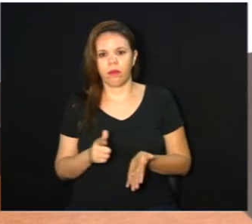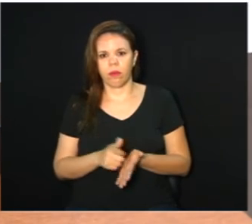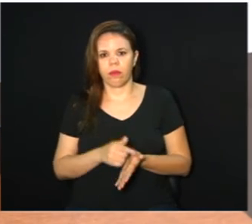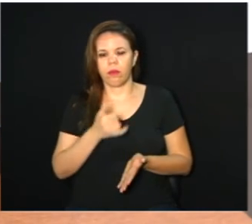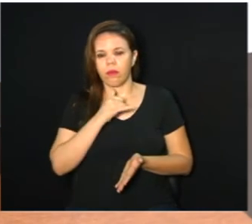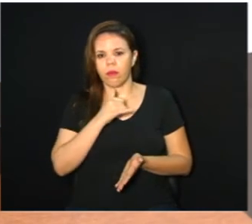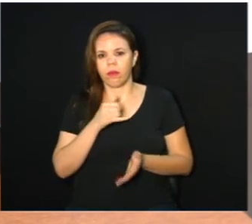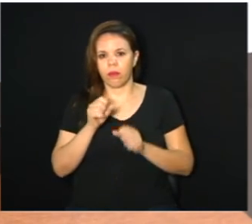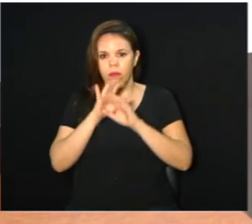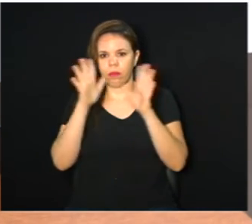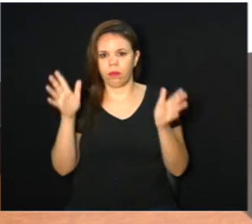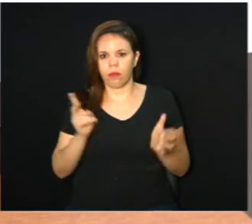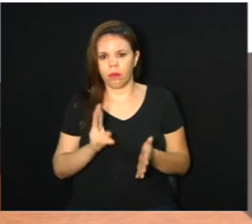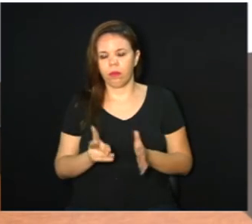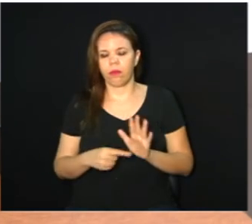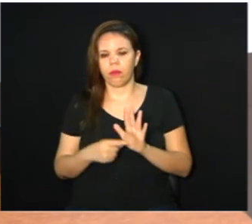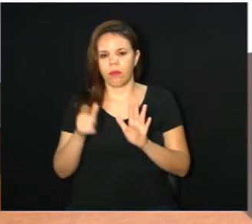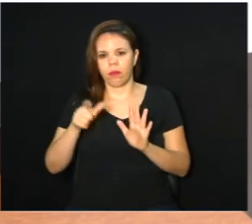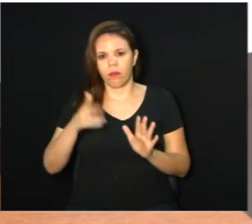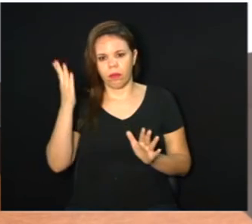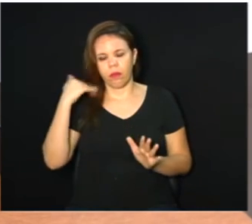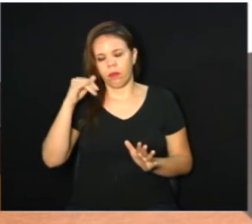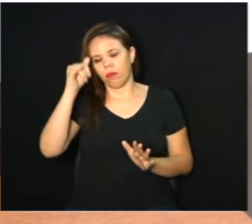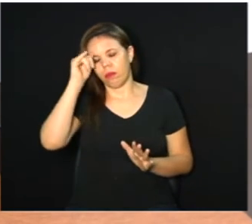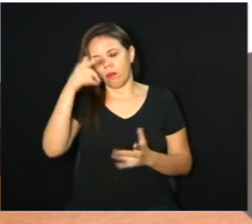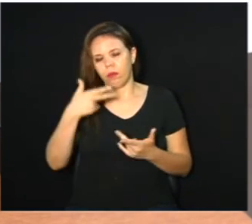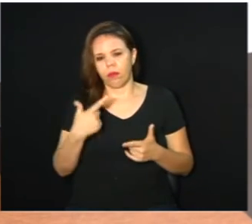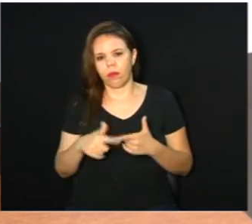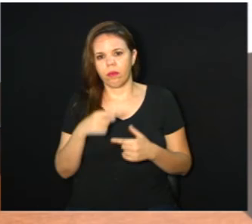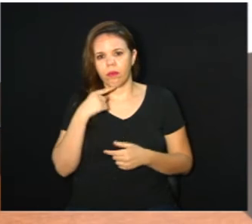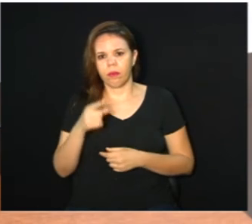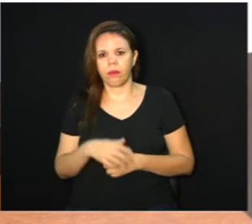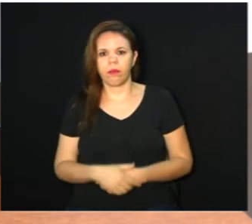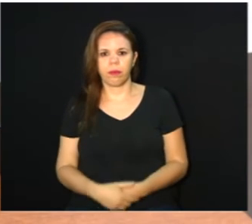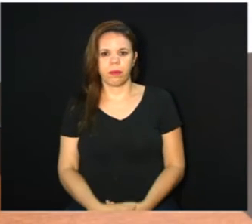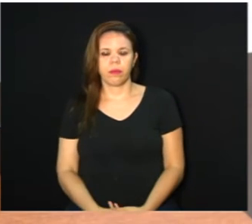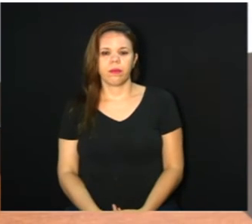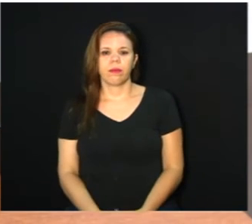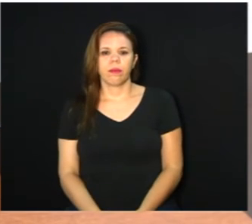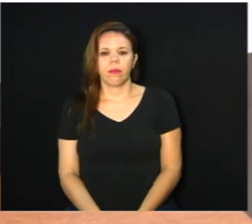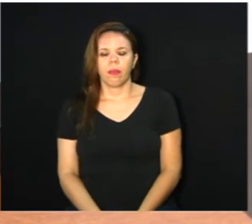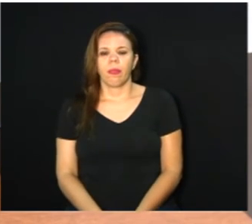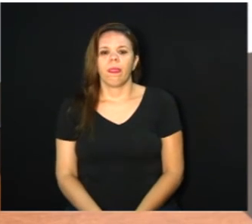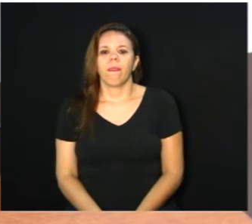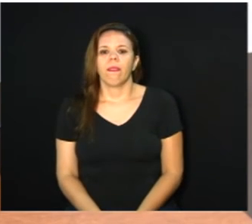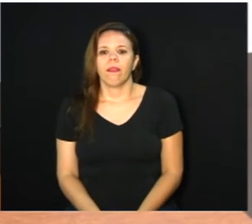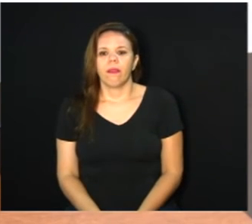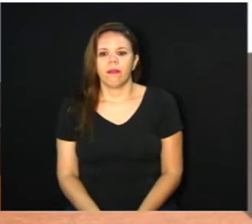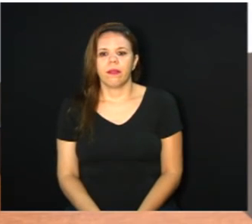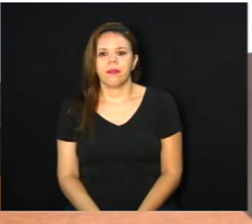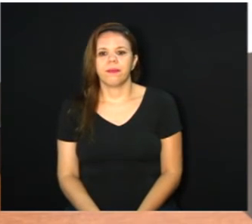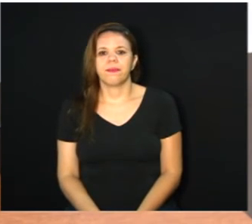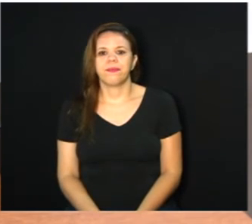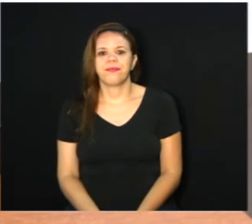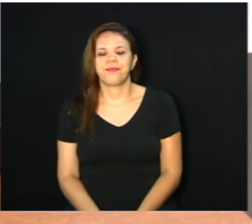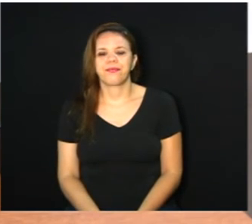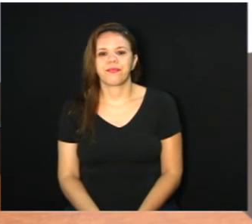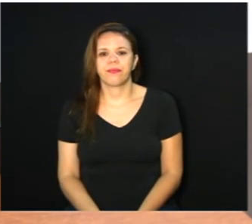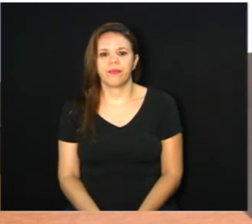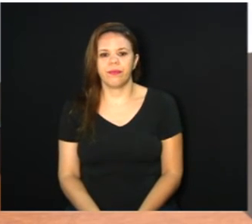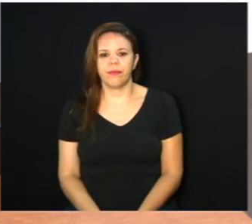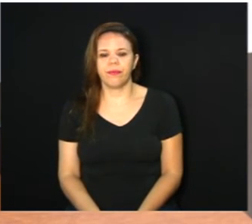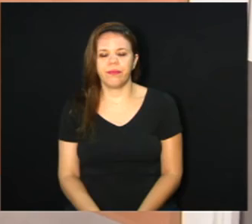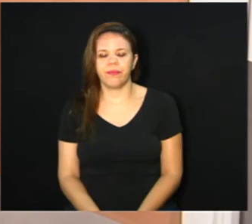mais claros possíveis para evitar qualquer tipo de dúvida. Muito bem. E na questão